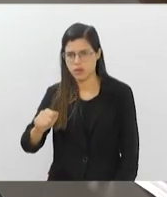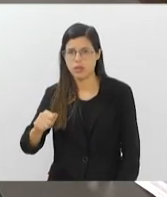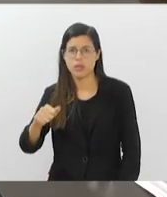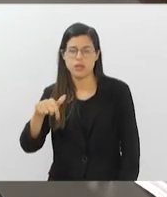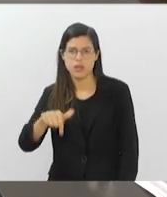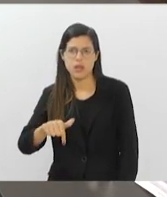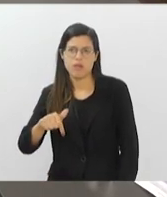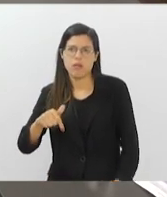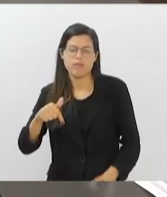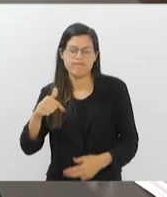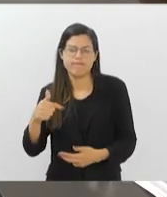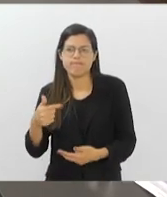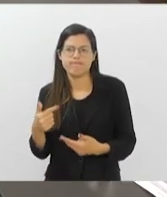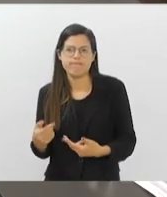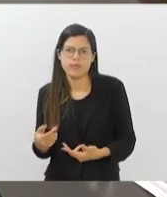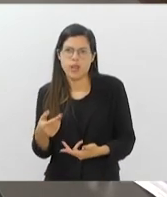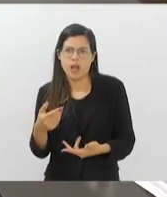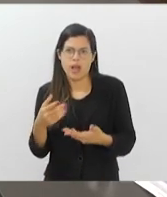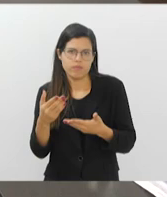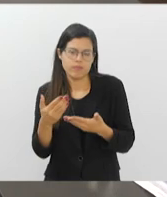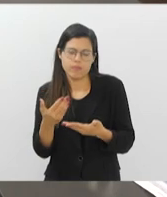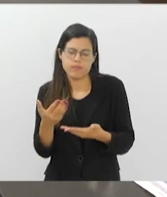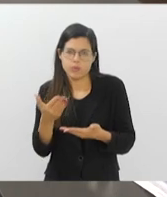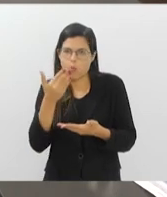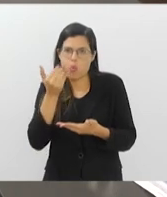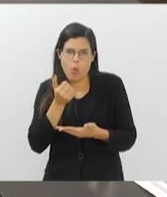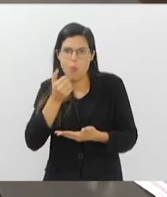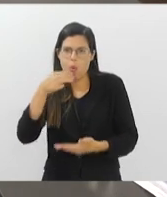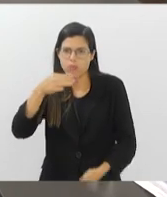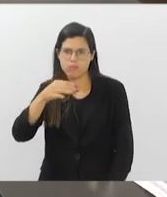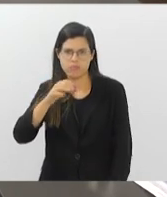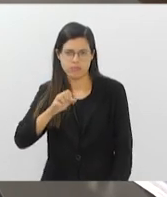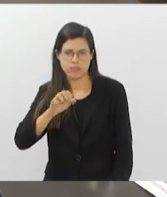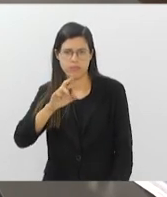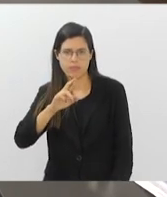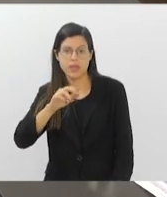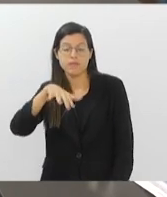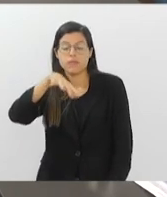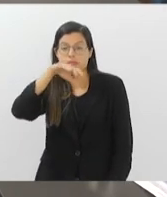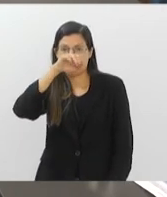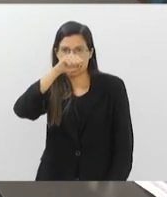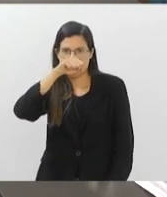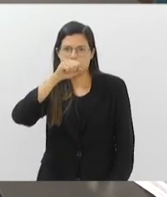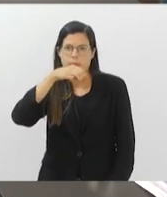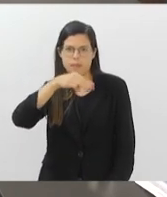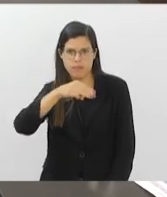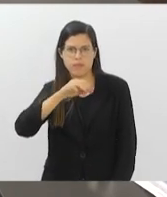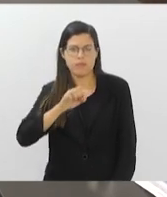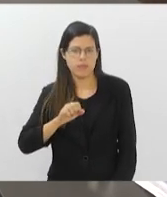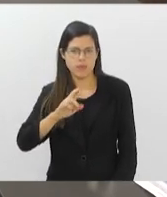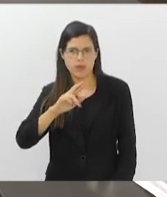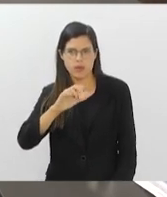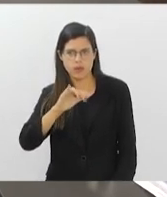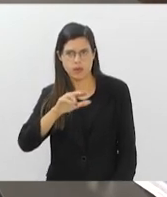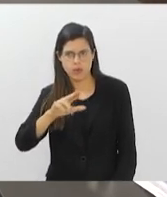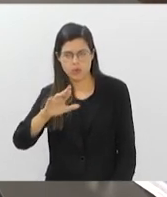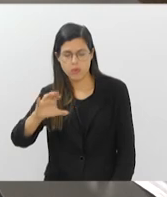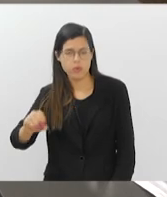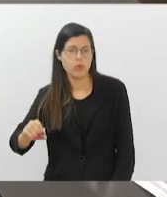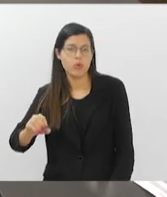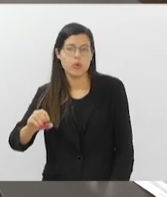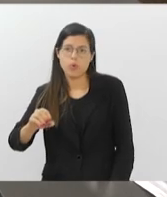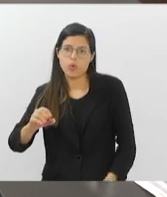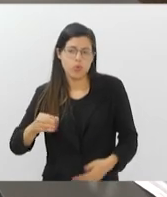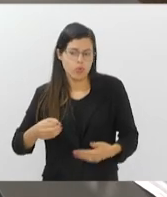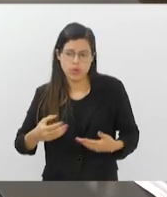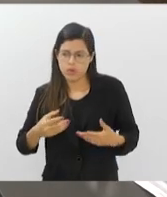era garimpeiro. Então, inala o vapor de mercúrio. Quem inala, fica pro resto da vida. Então, o